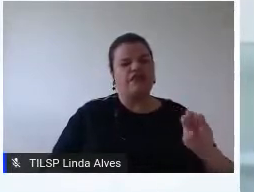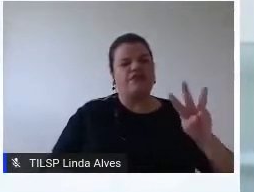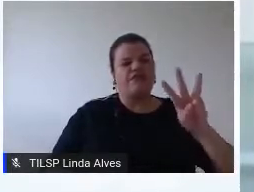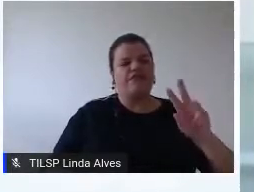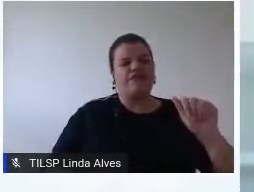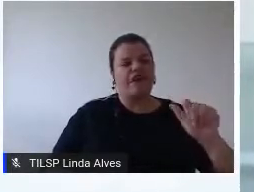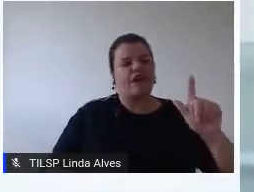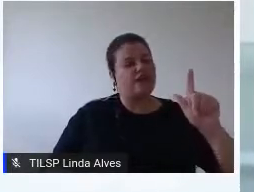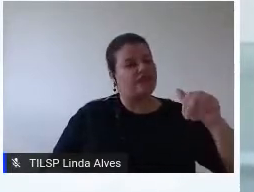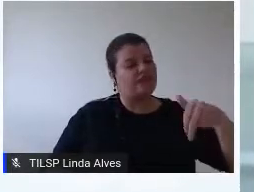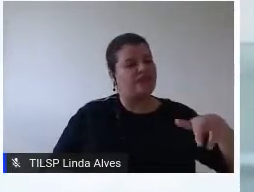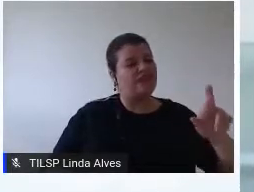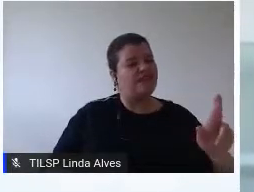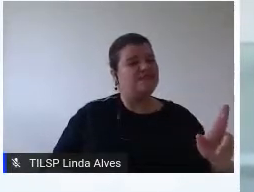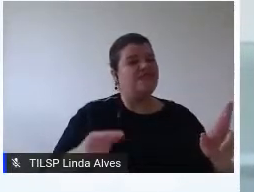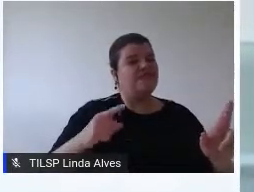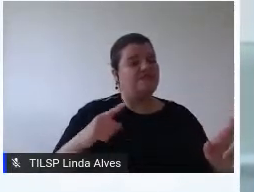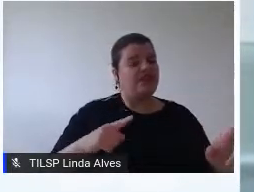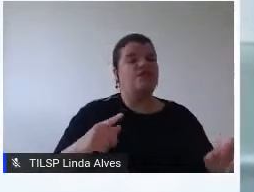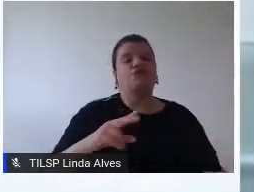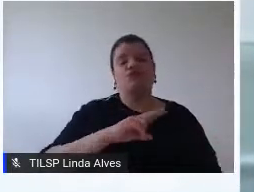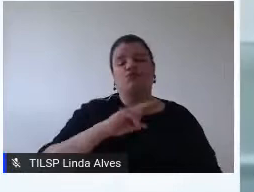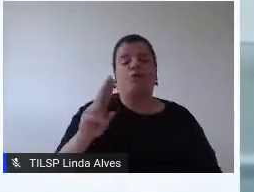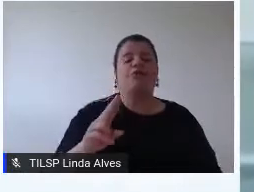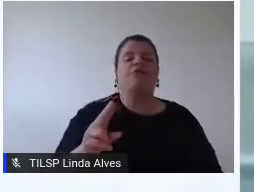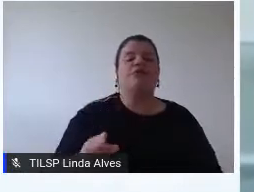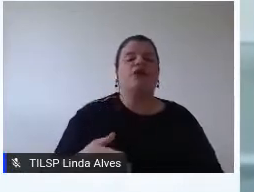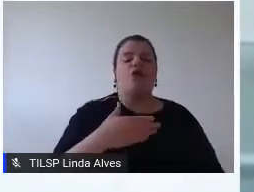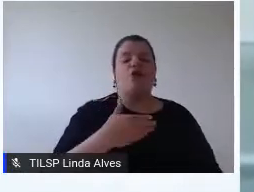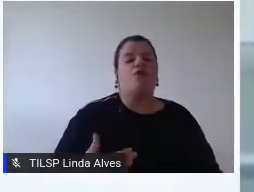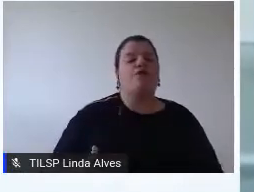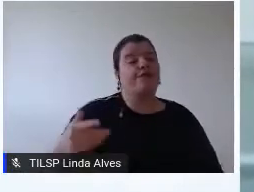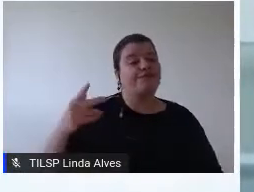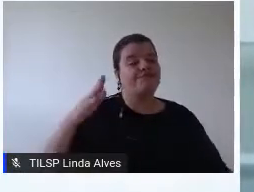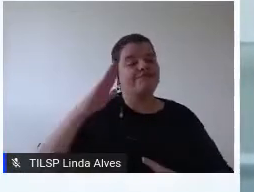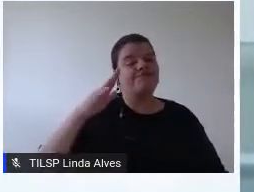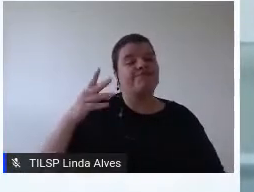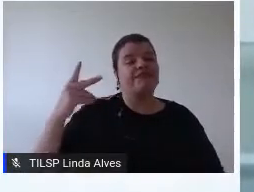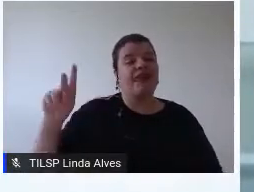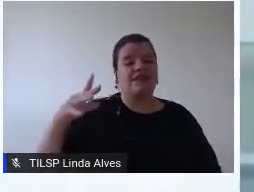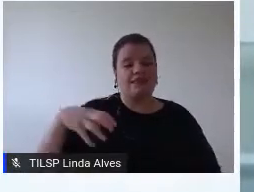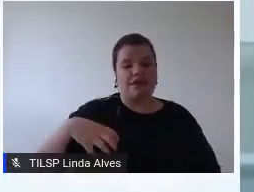do PT para o governo da Bahia, o governo estadual, né, da